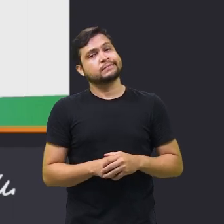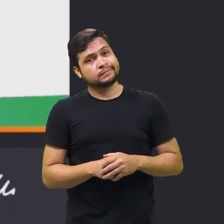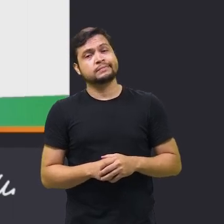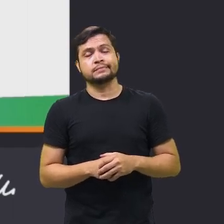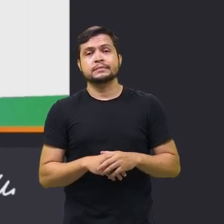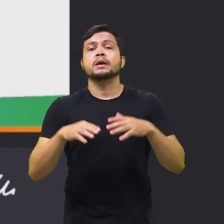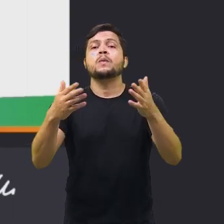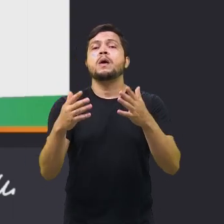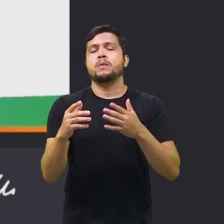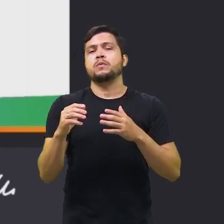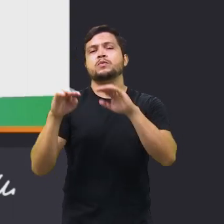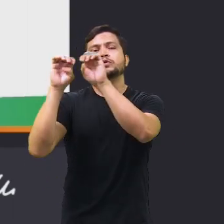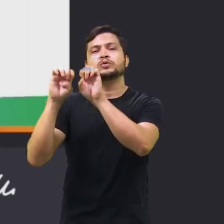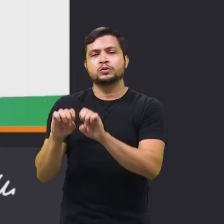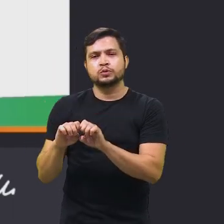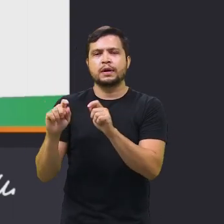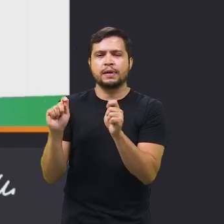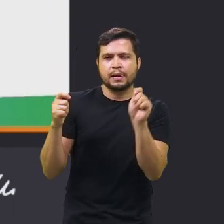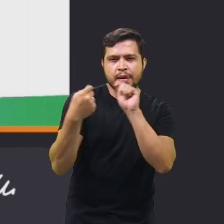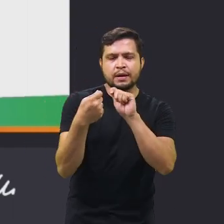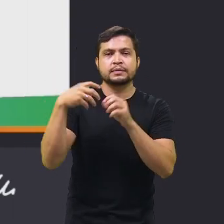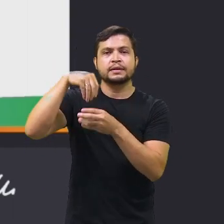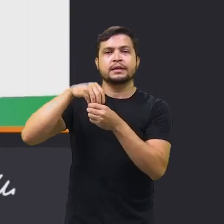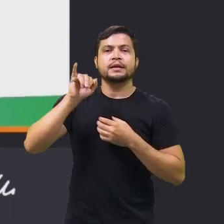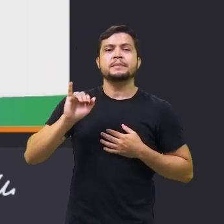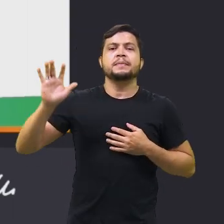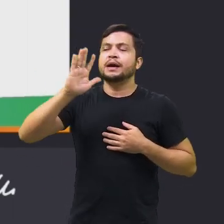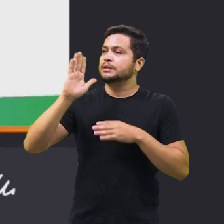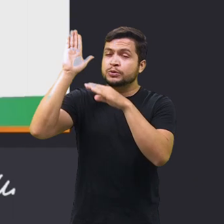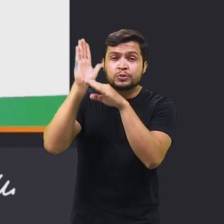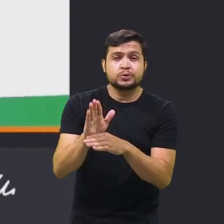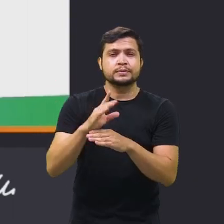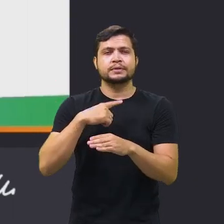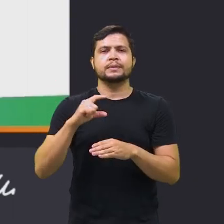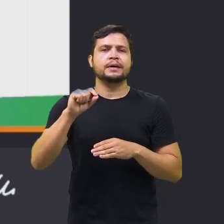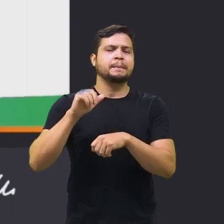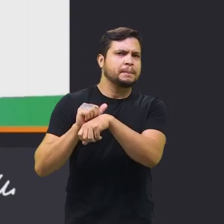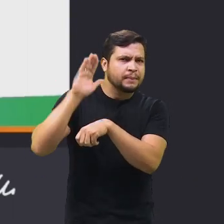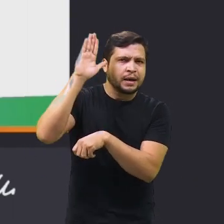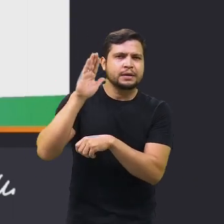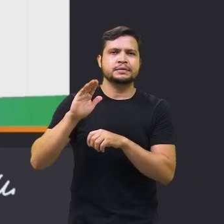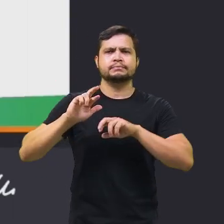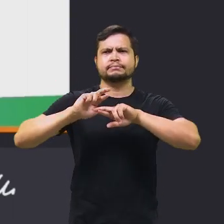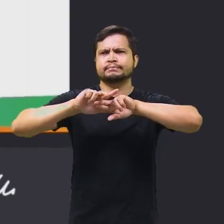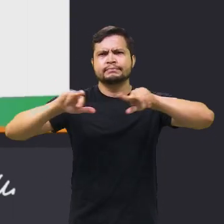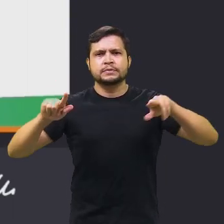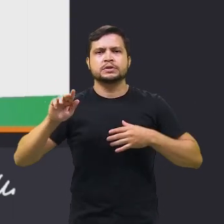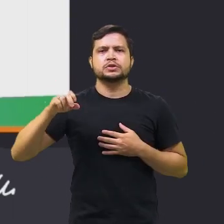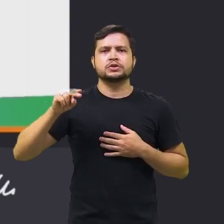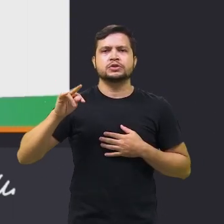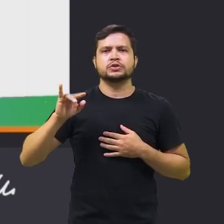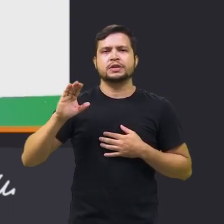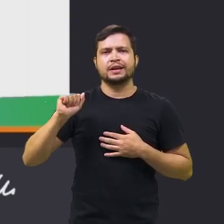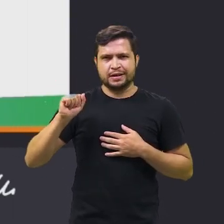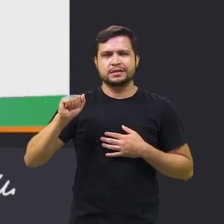estruturas adaptativas apresentadas na imagem contribuiu para uma maior diversidade genética? Né? Então ele traz para a gente